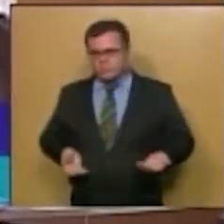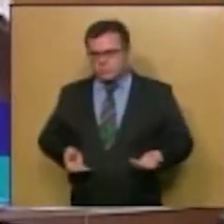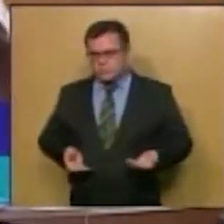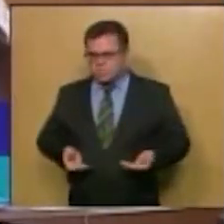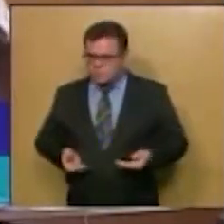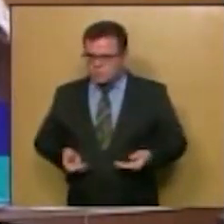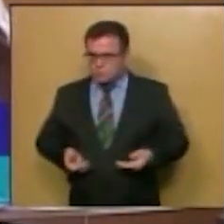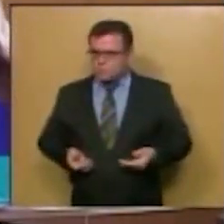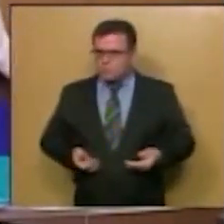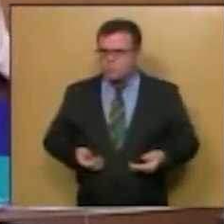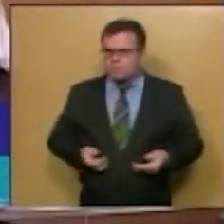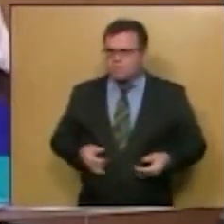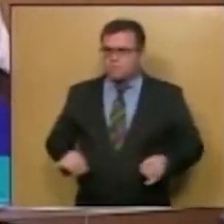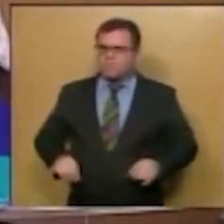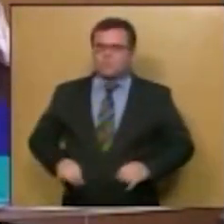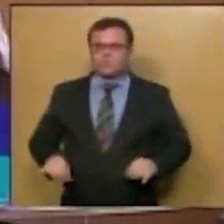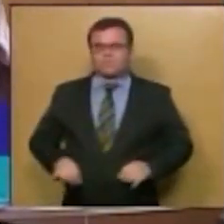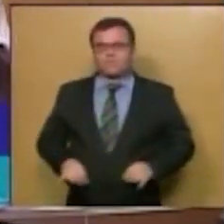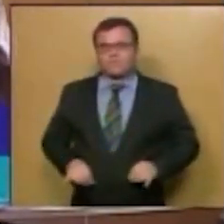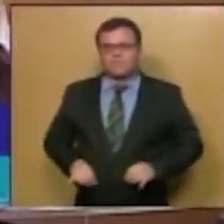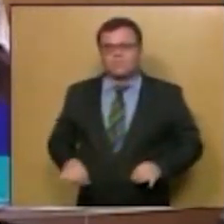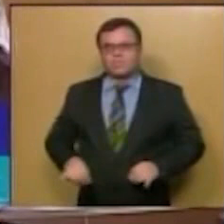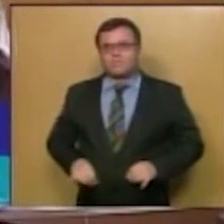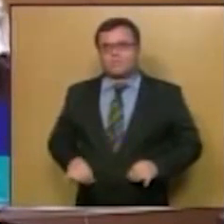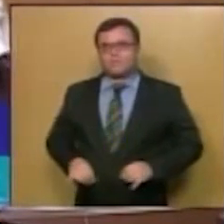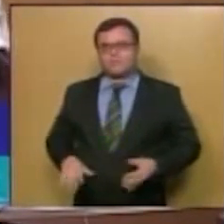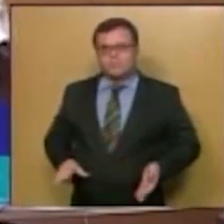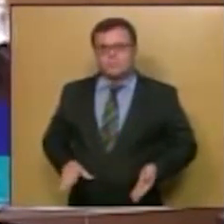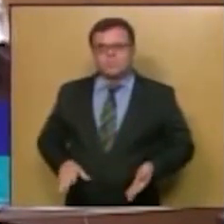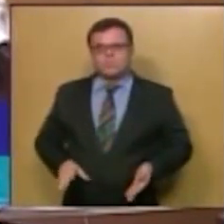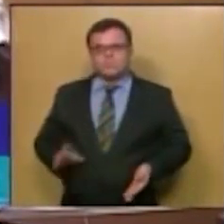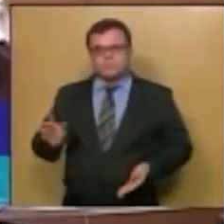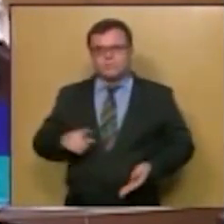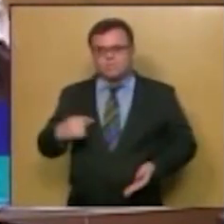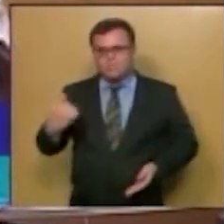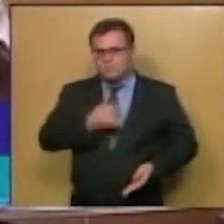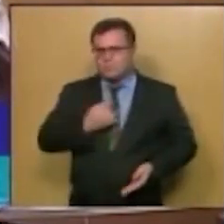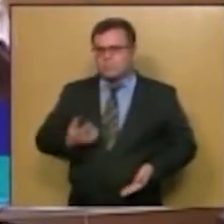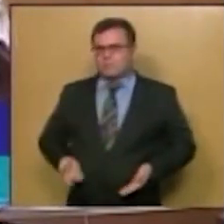passei pela água do esquecimento passamos nós